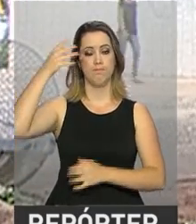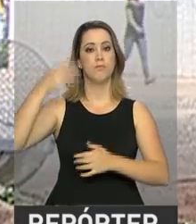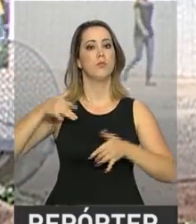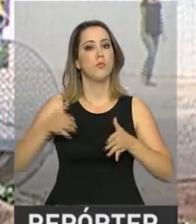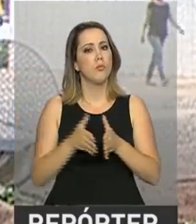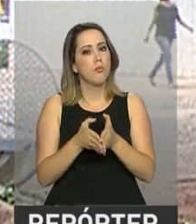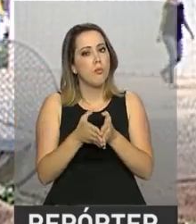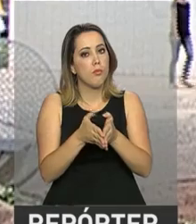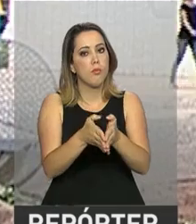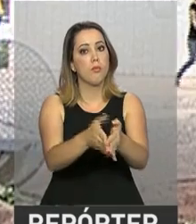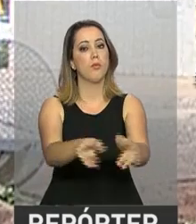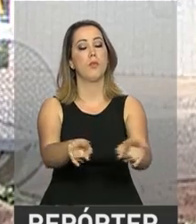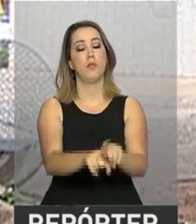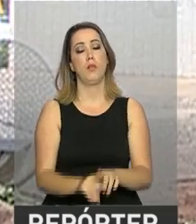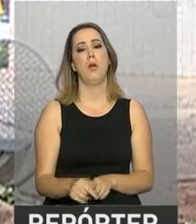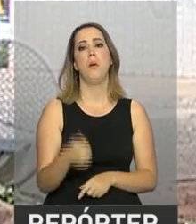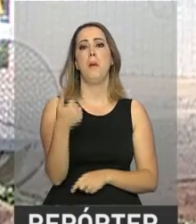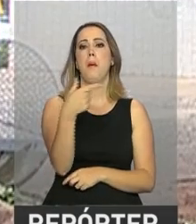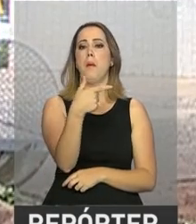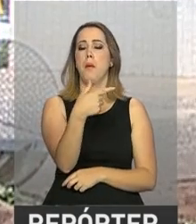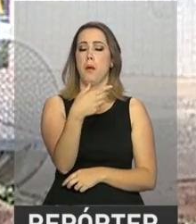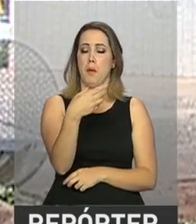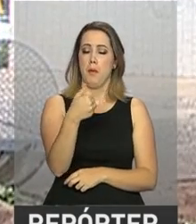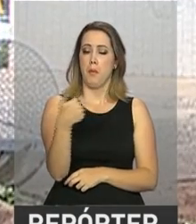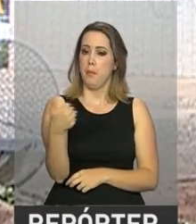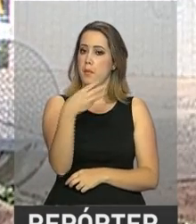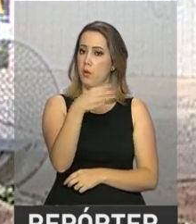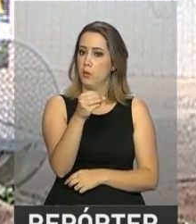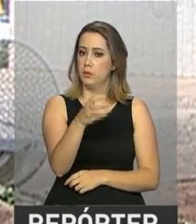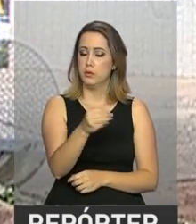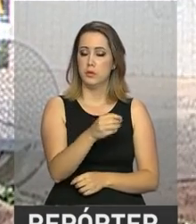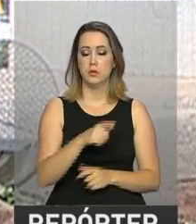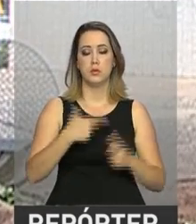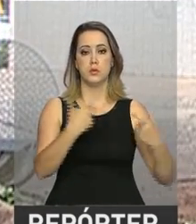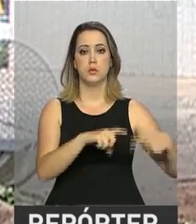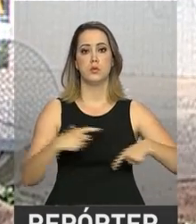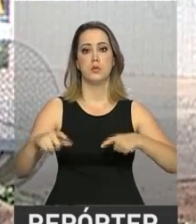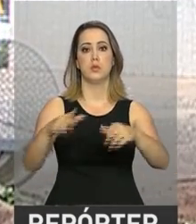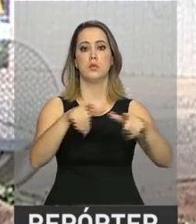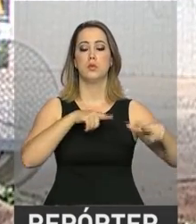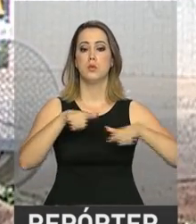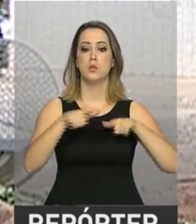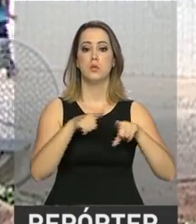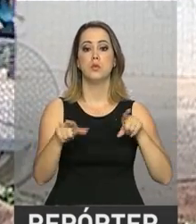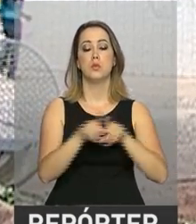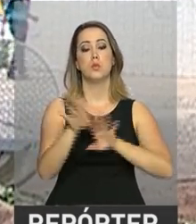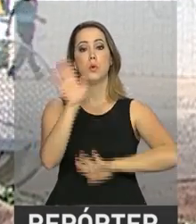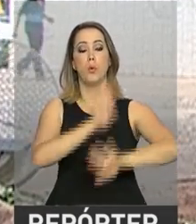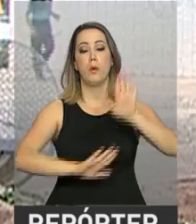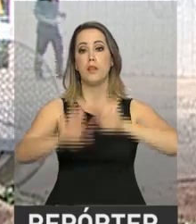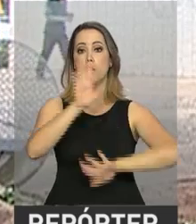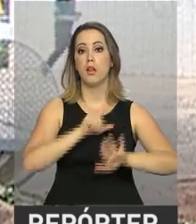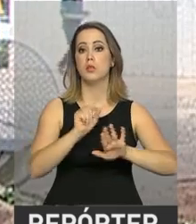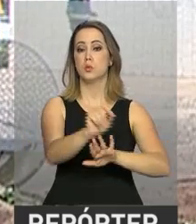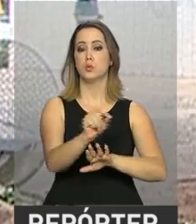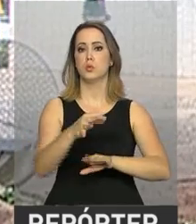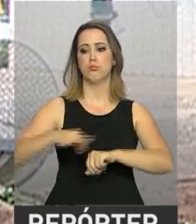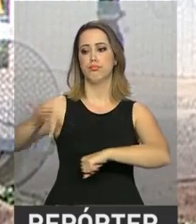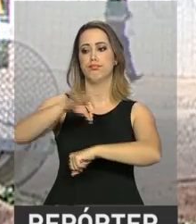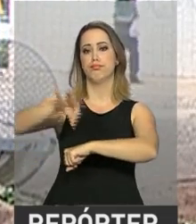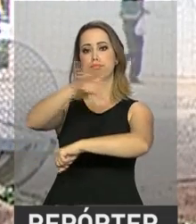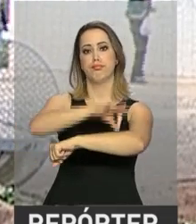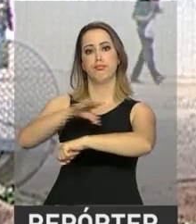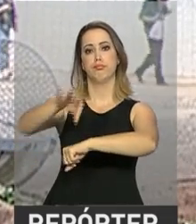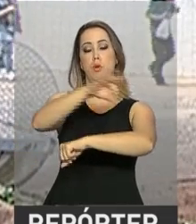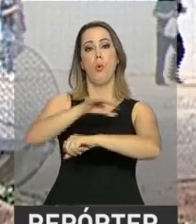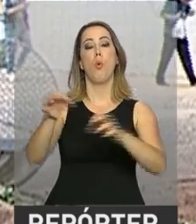em 1.300 organizações militares para chamar a atenção sobre os cuidados contra o mosquito, especialmente na